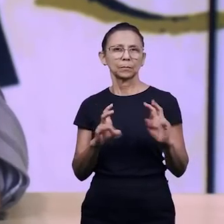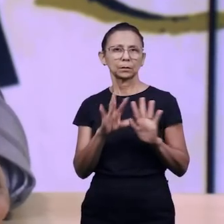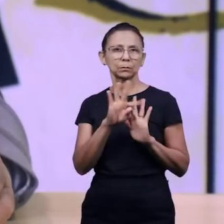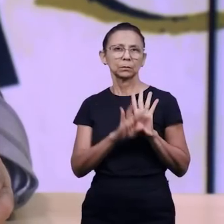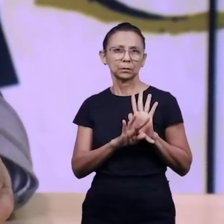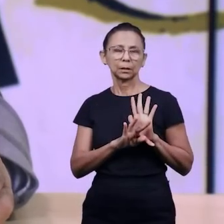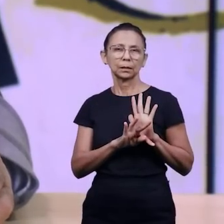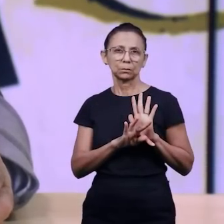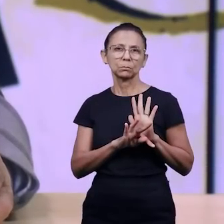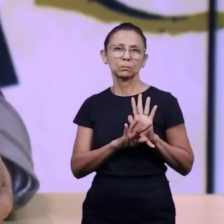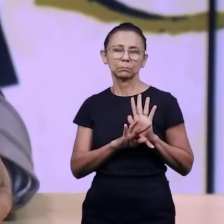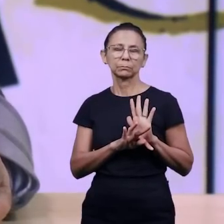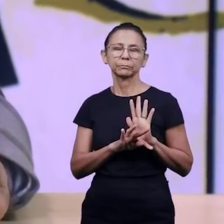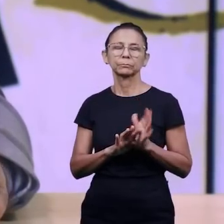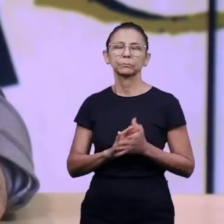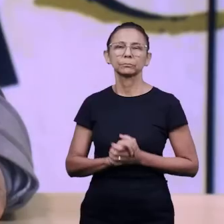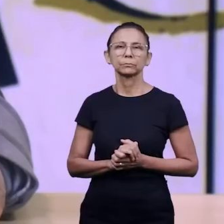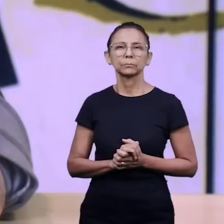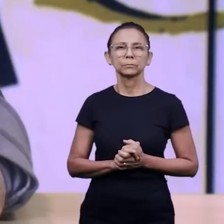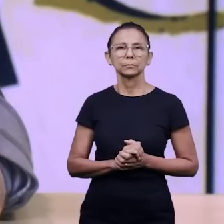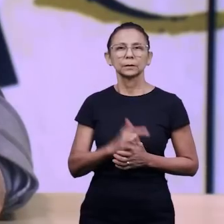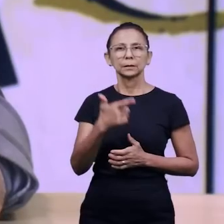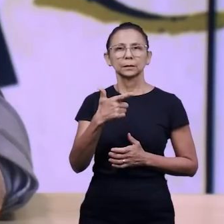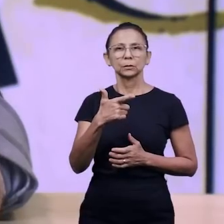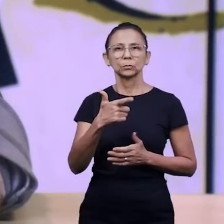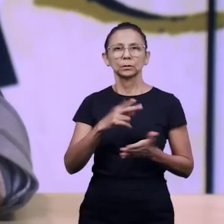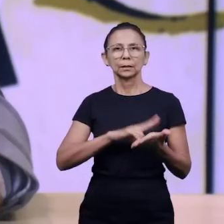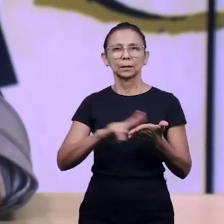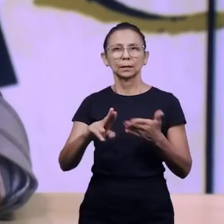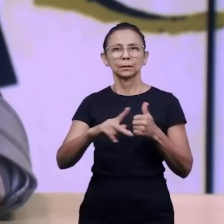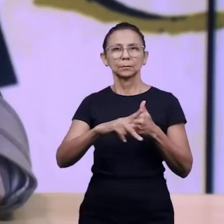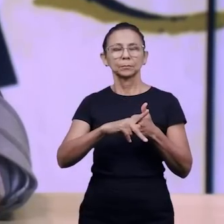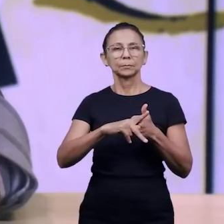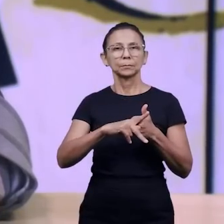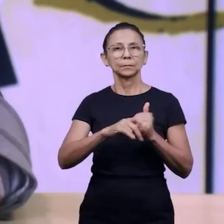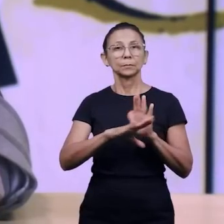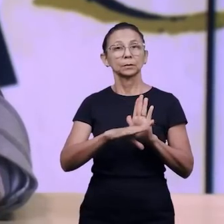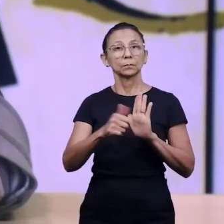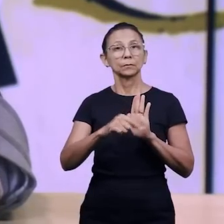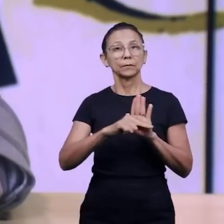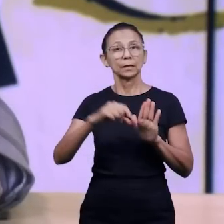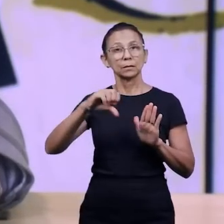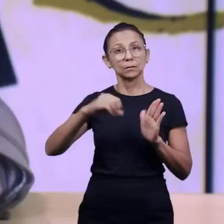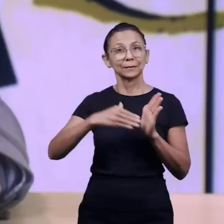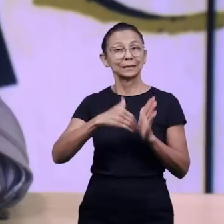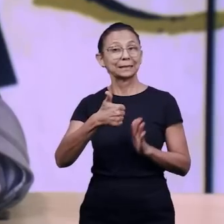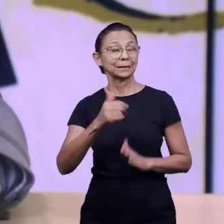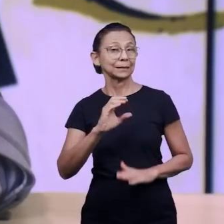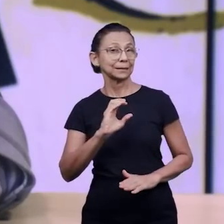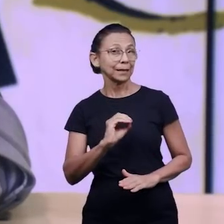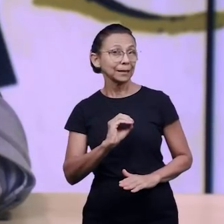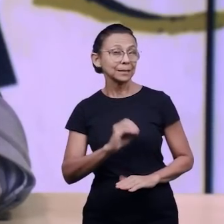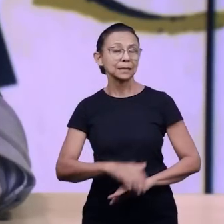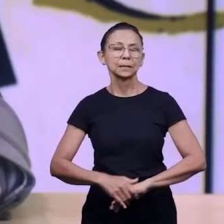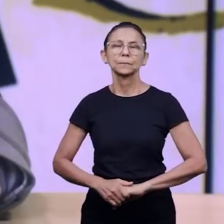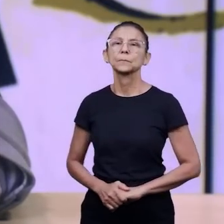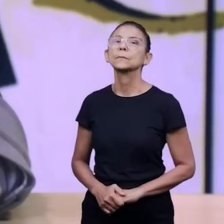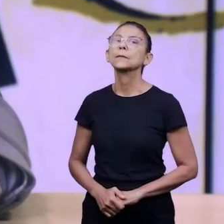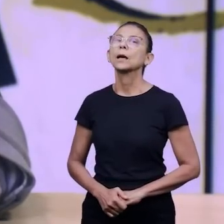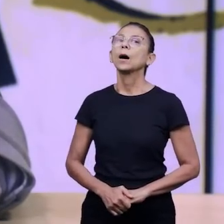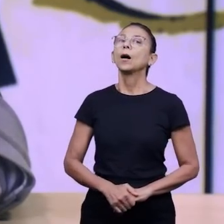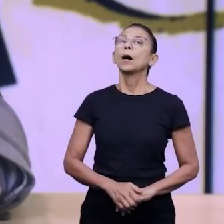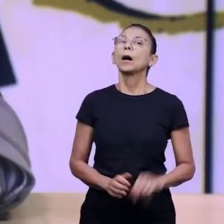vamos lá, a gente vai direto aqui para o texto base para esta edição do Conversas Bíblicas e nós vamos